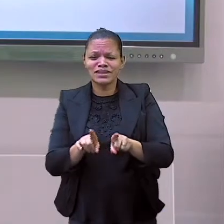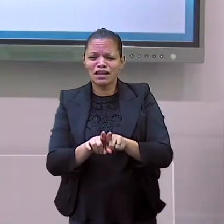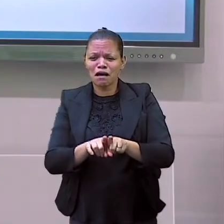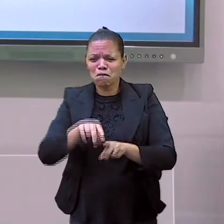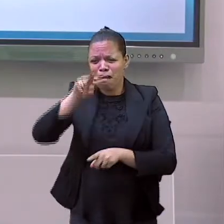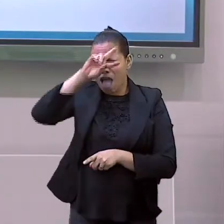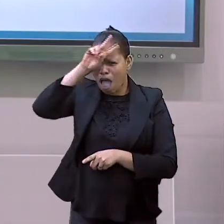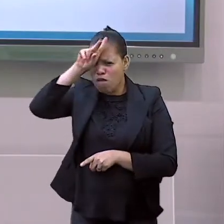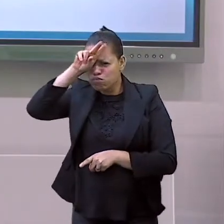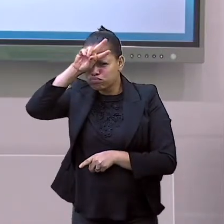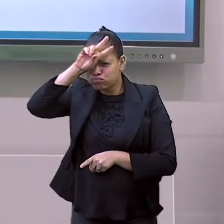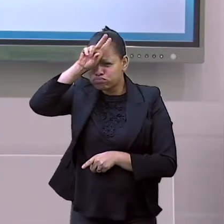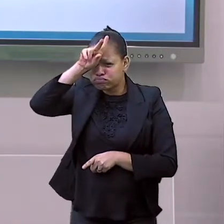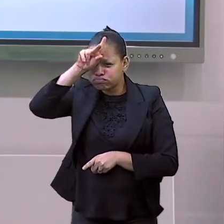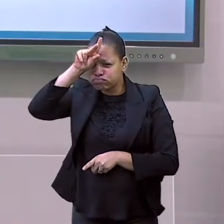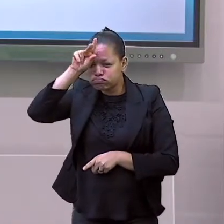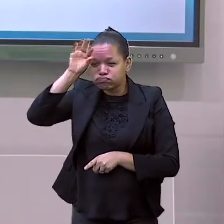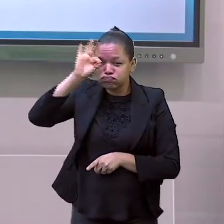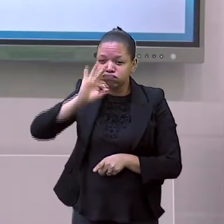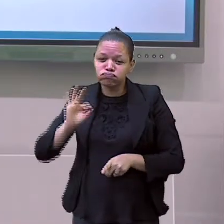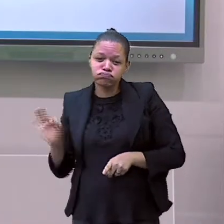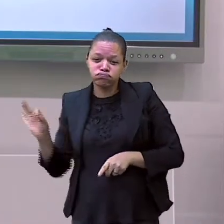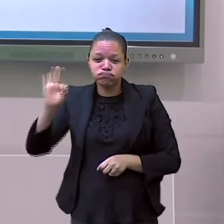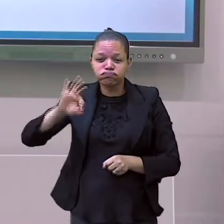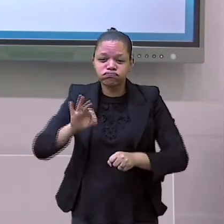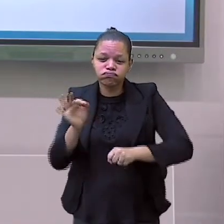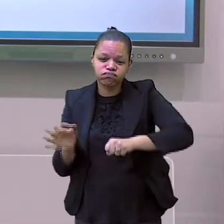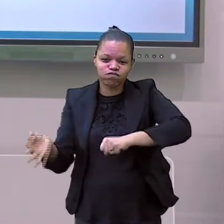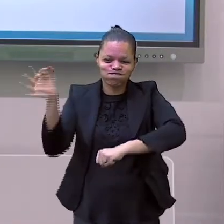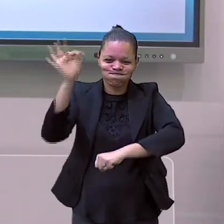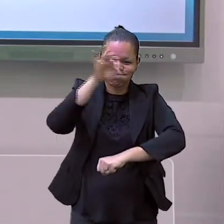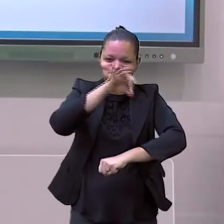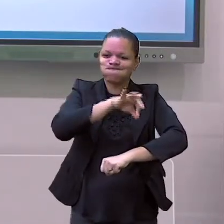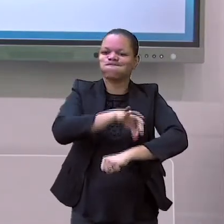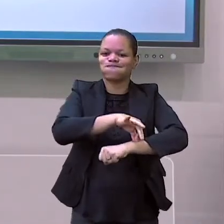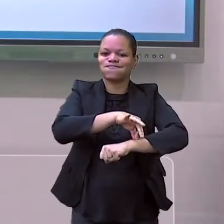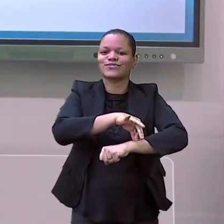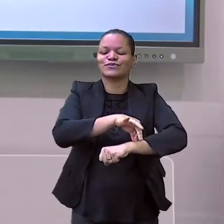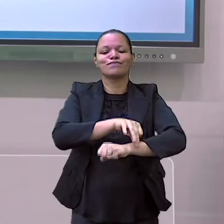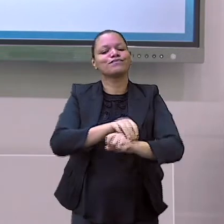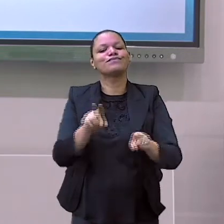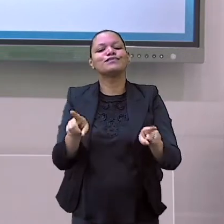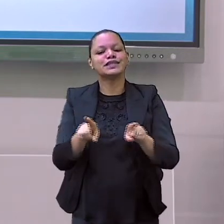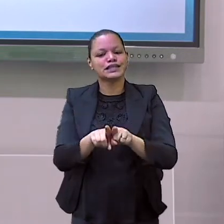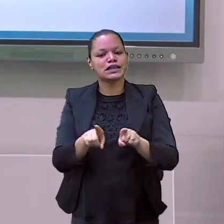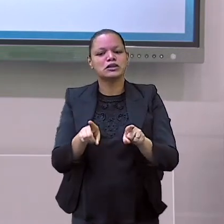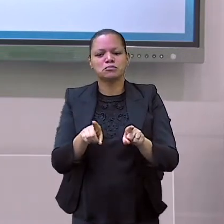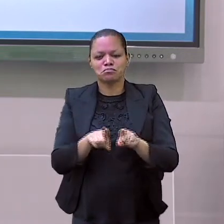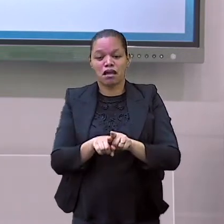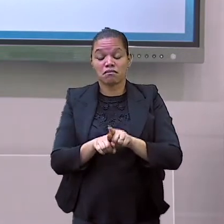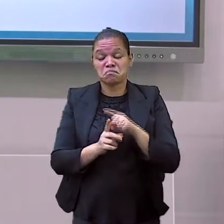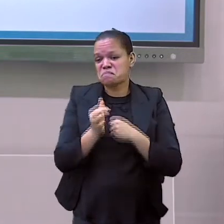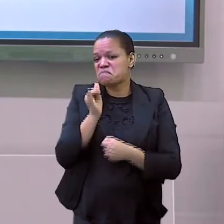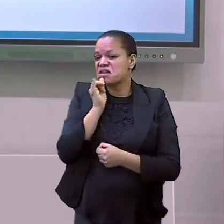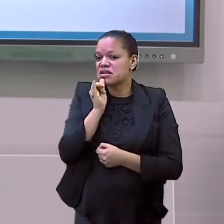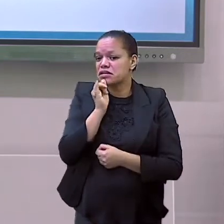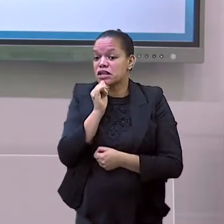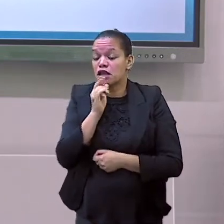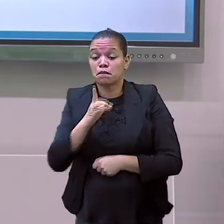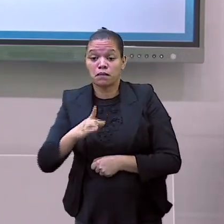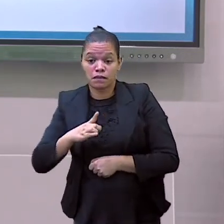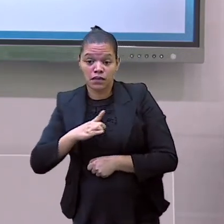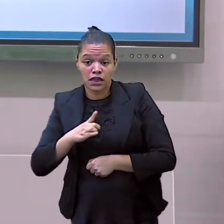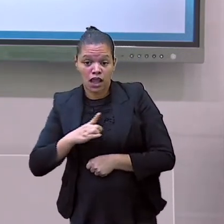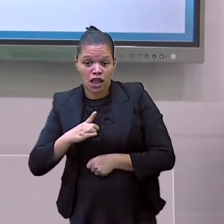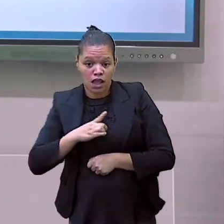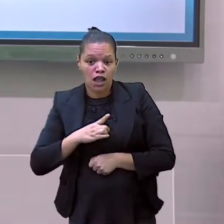o Aedes aegypti? O Aedes aegypti, ele faz o quê? O mosquito da dengue, ele está contaminado, ele vai aí